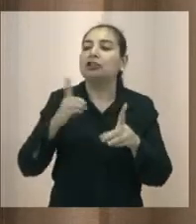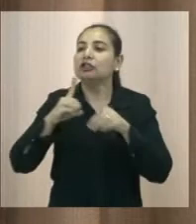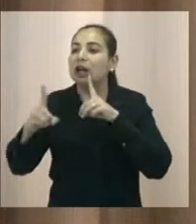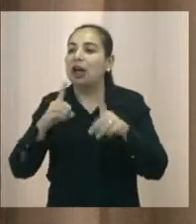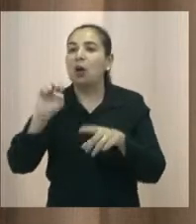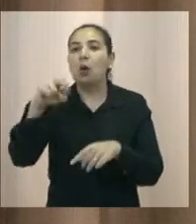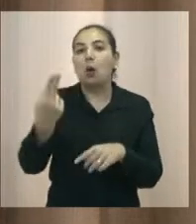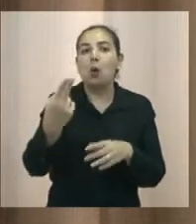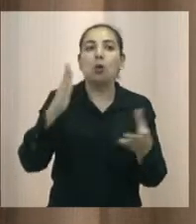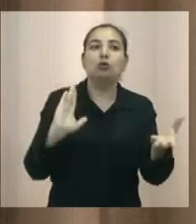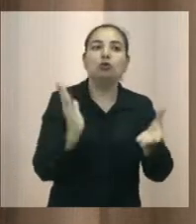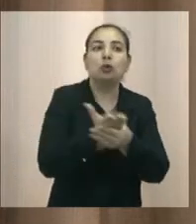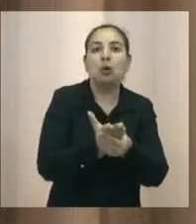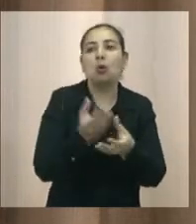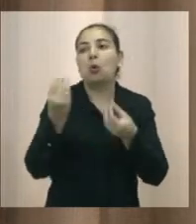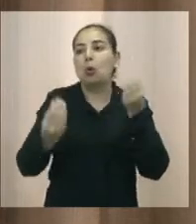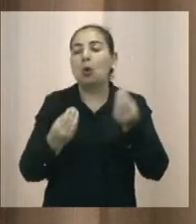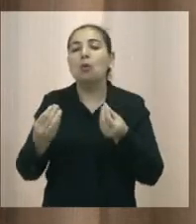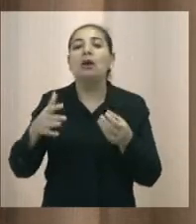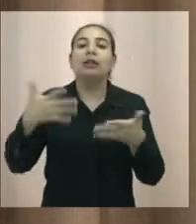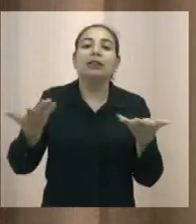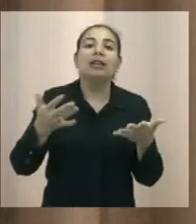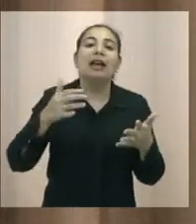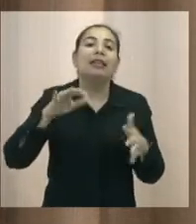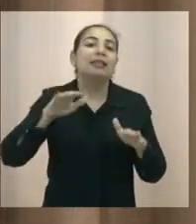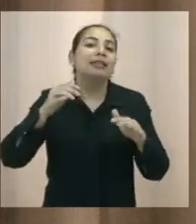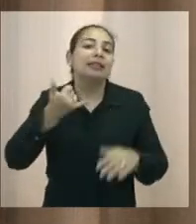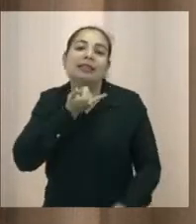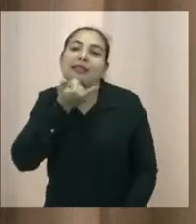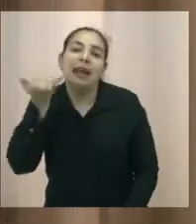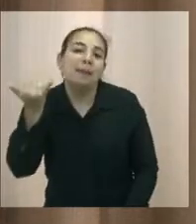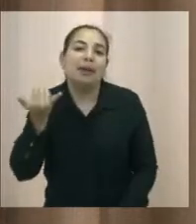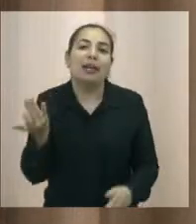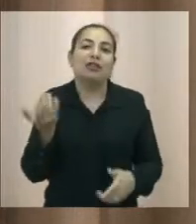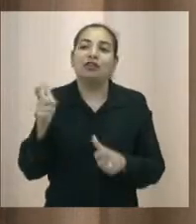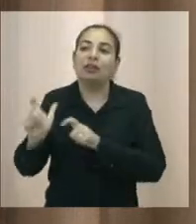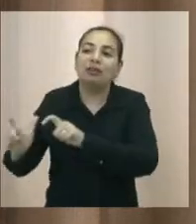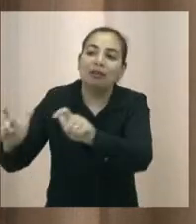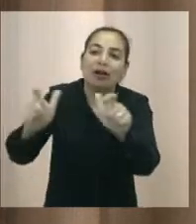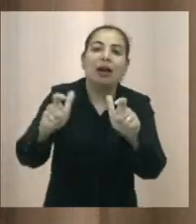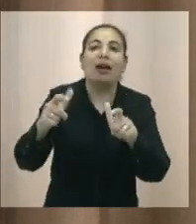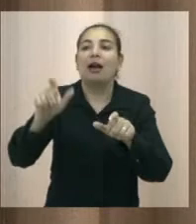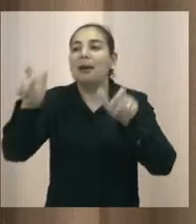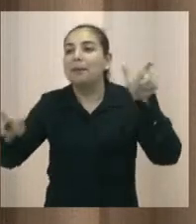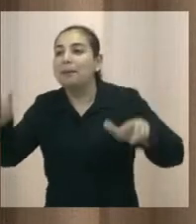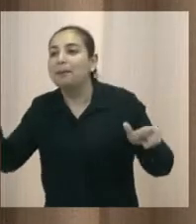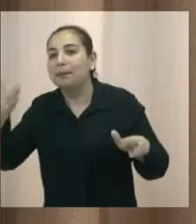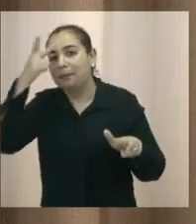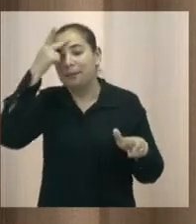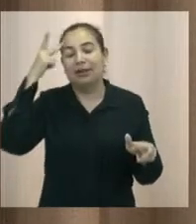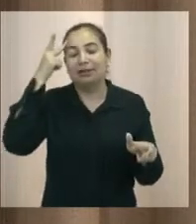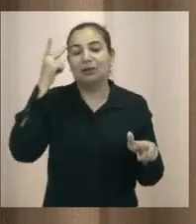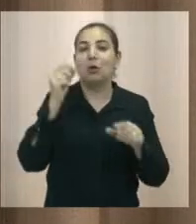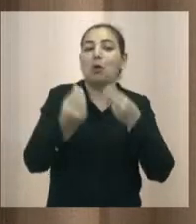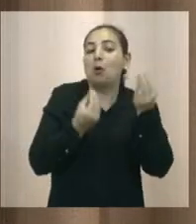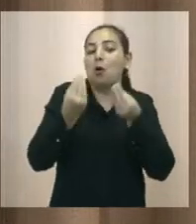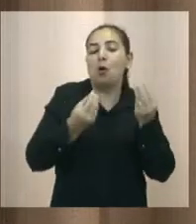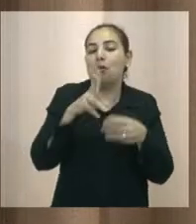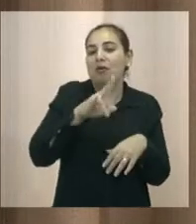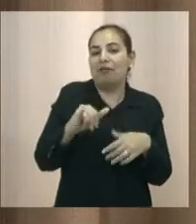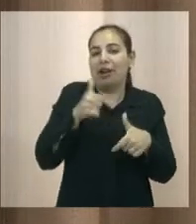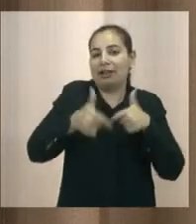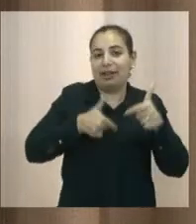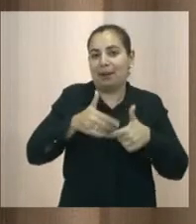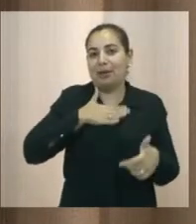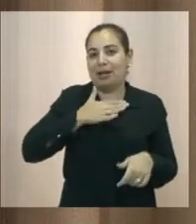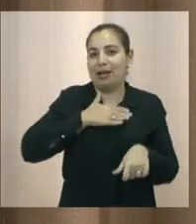é judicializando cada situação, cada perspectiva de cada lugar, de cada pessoa que vai dizer. Então, por isso é muito importante a